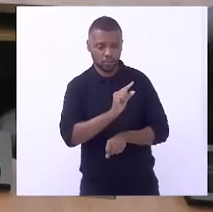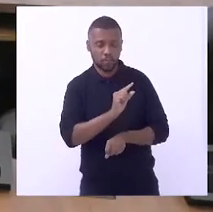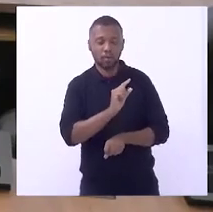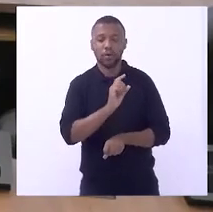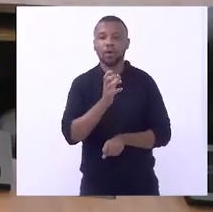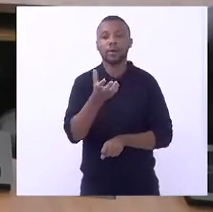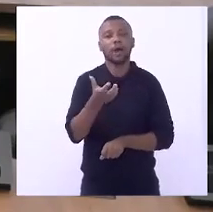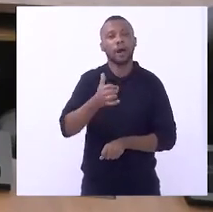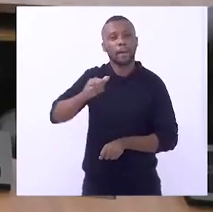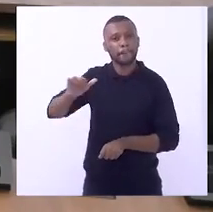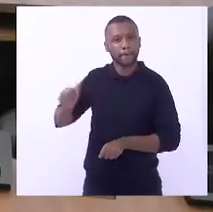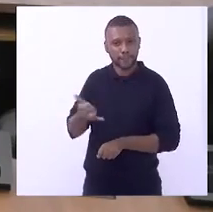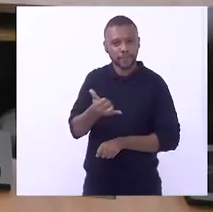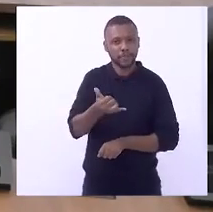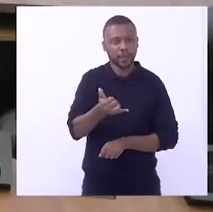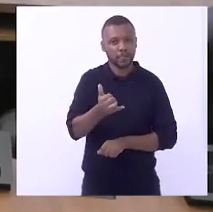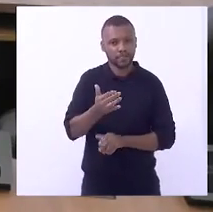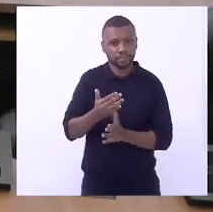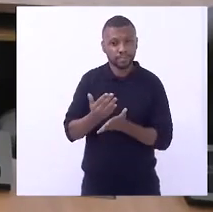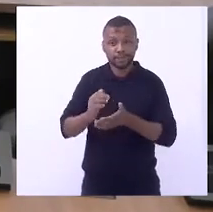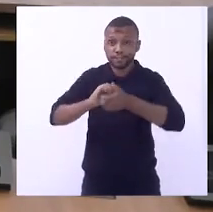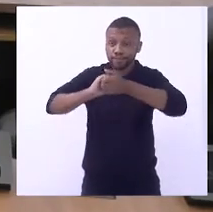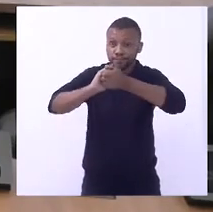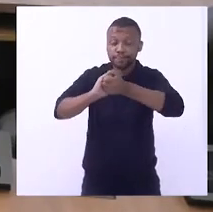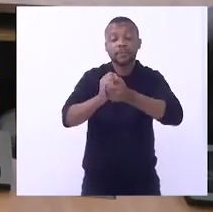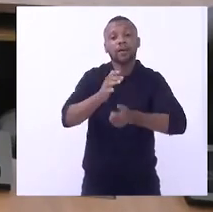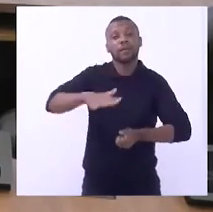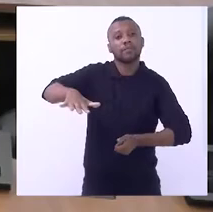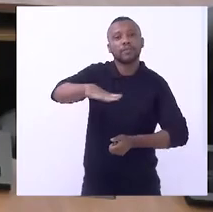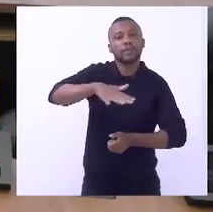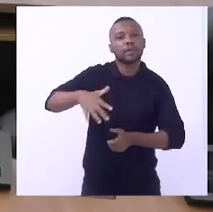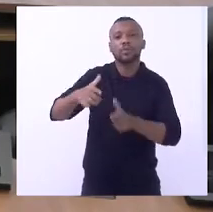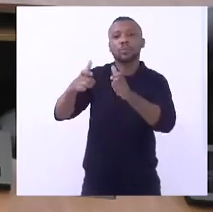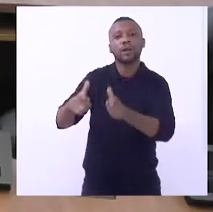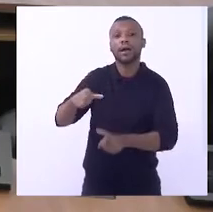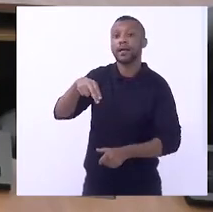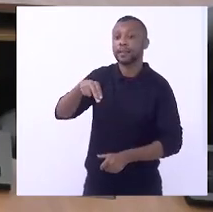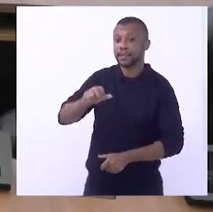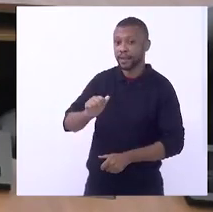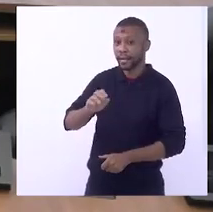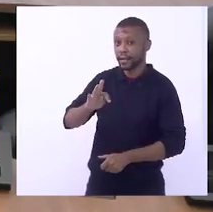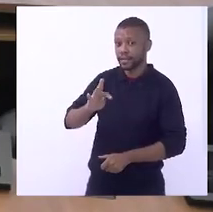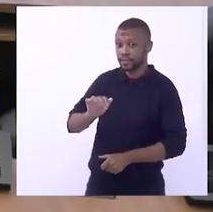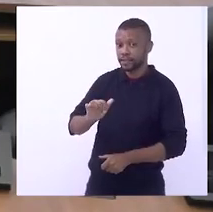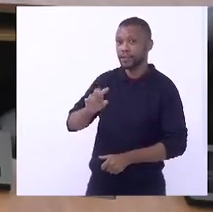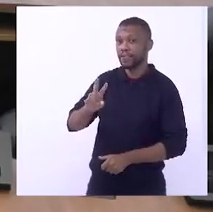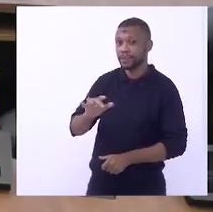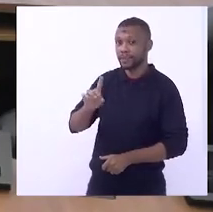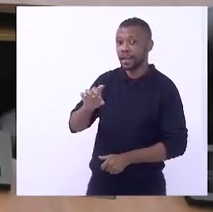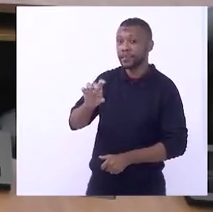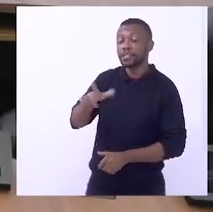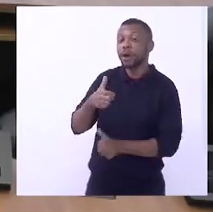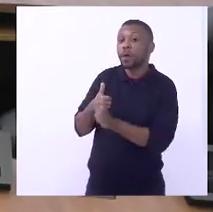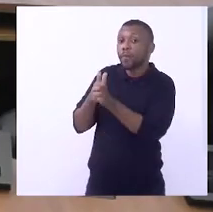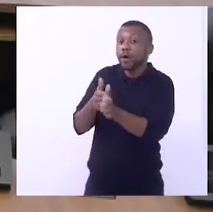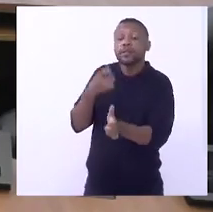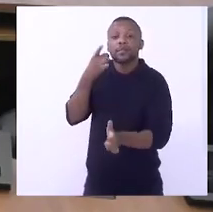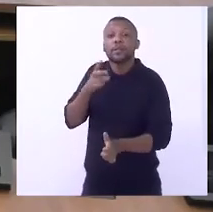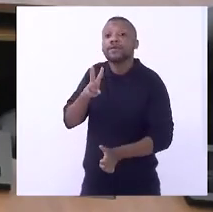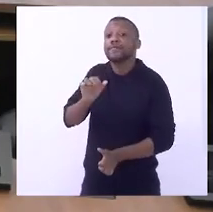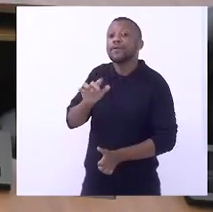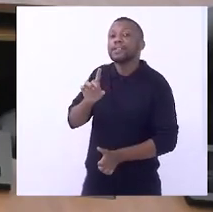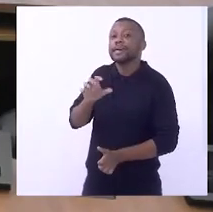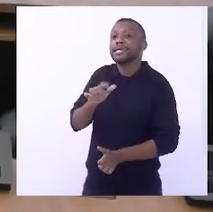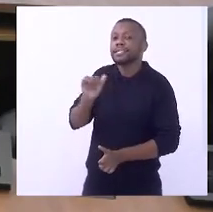aqui o pessoal de natividade que estão acompanhando o deputado Valdeci. Sejam todos bem-vindos. Deputada Renata, por favor,